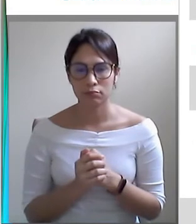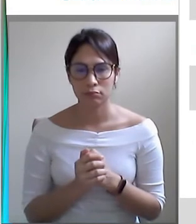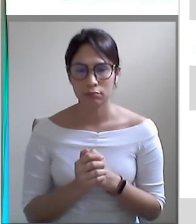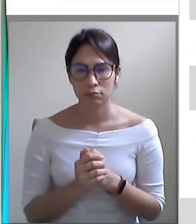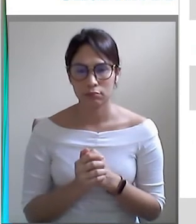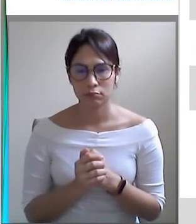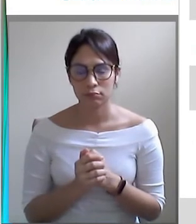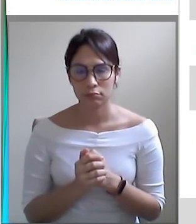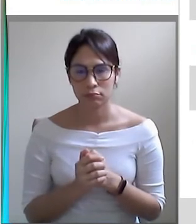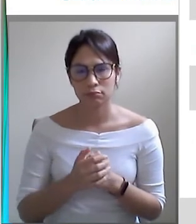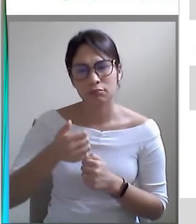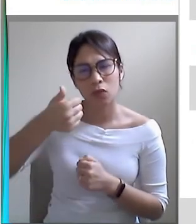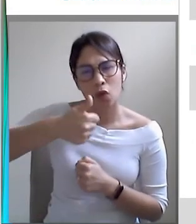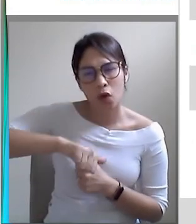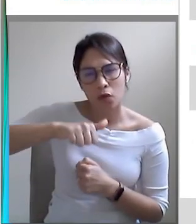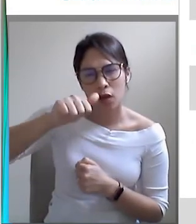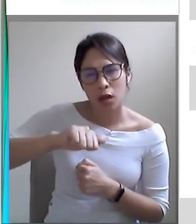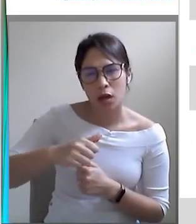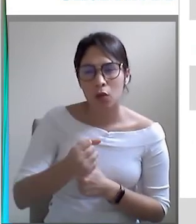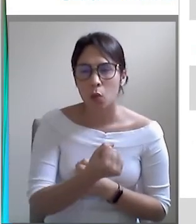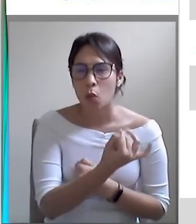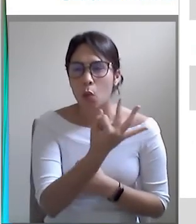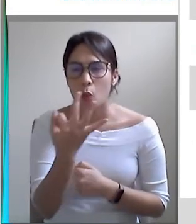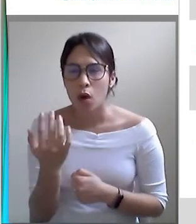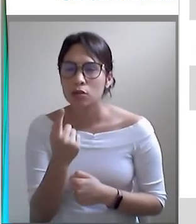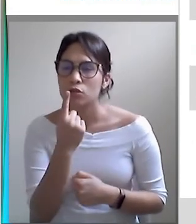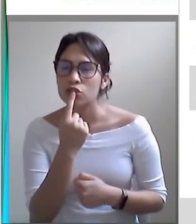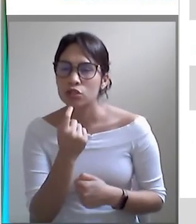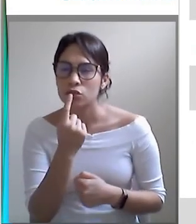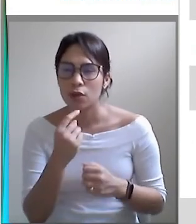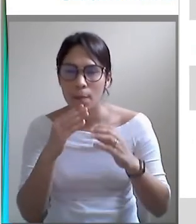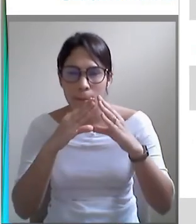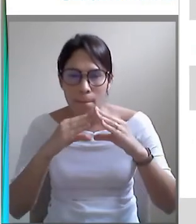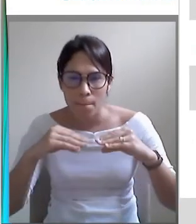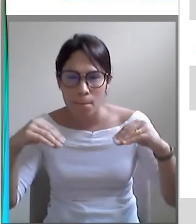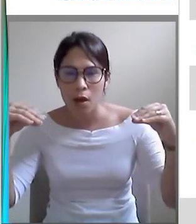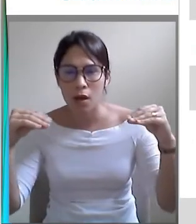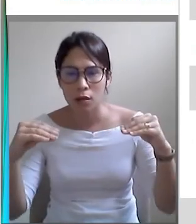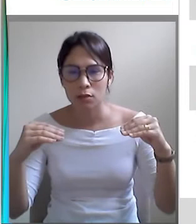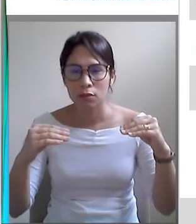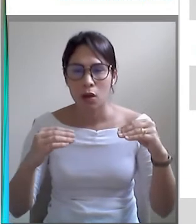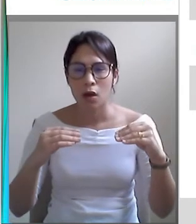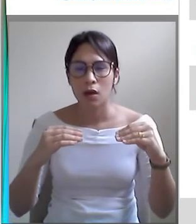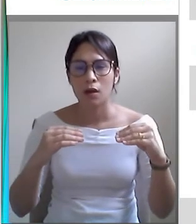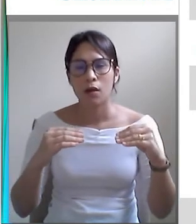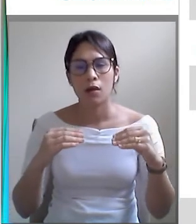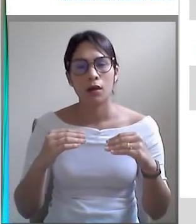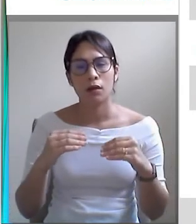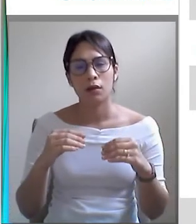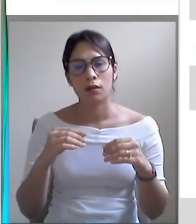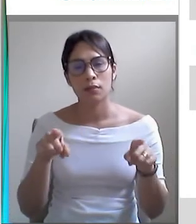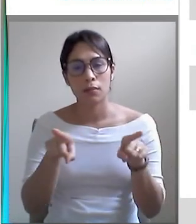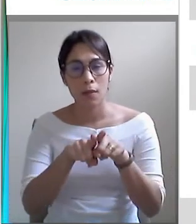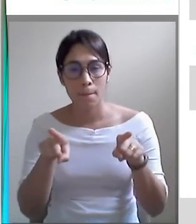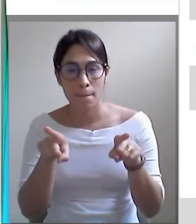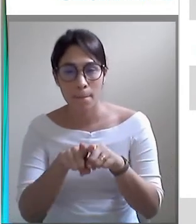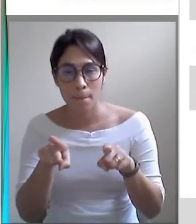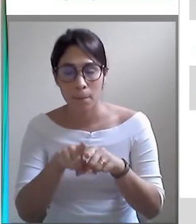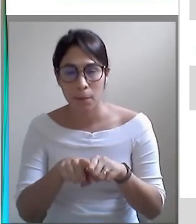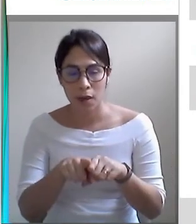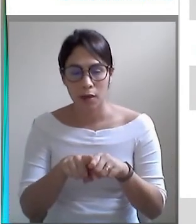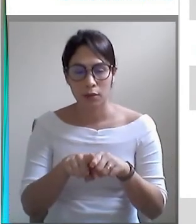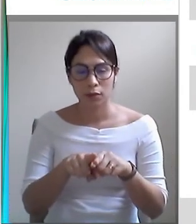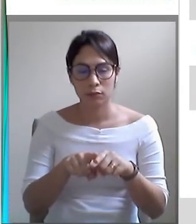Assim, são avaliados a quantidade de hemácias ou eritrócitos, determinados os valores da